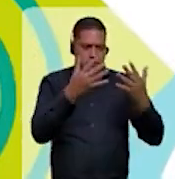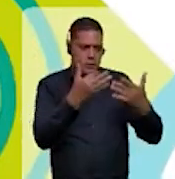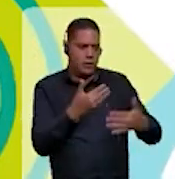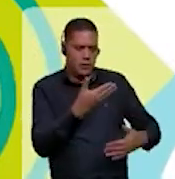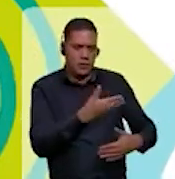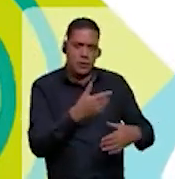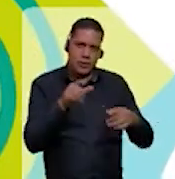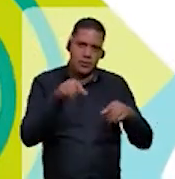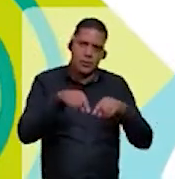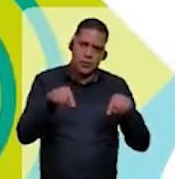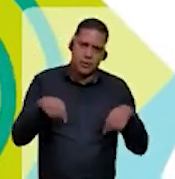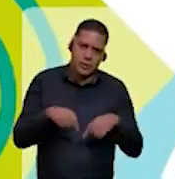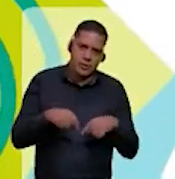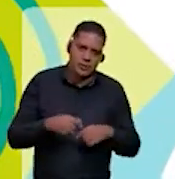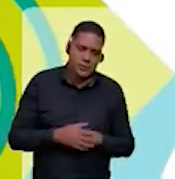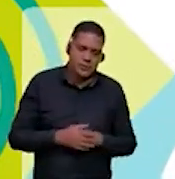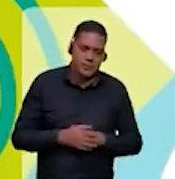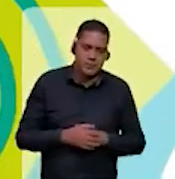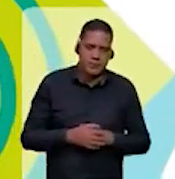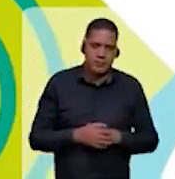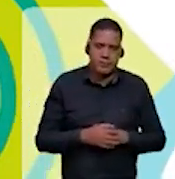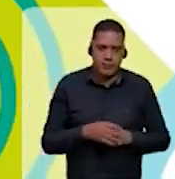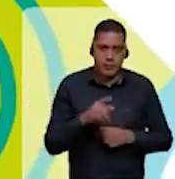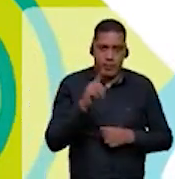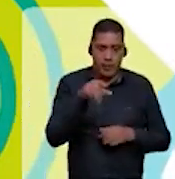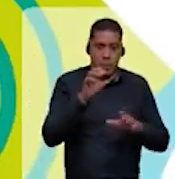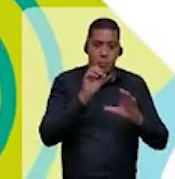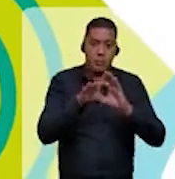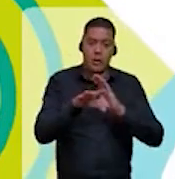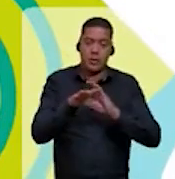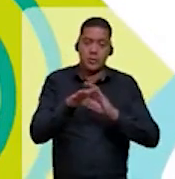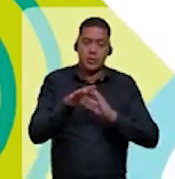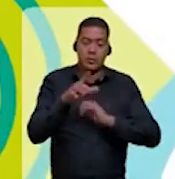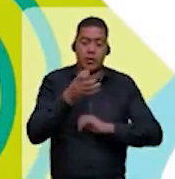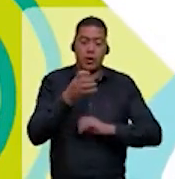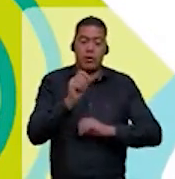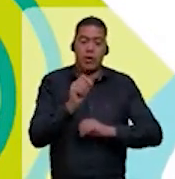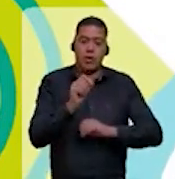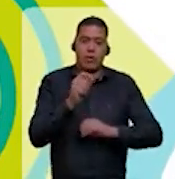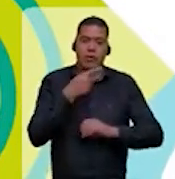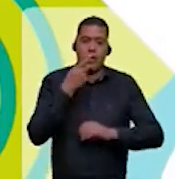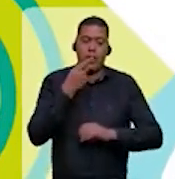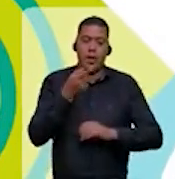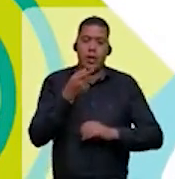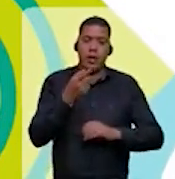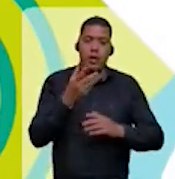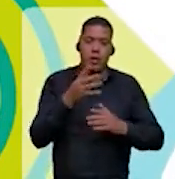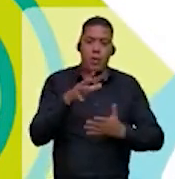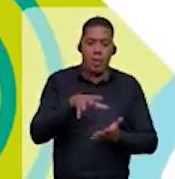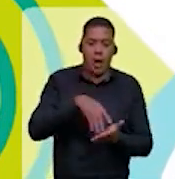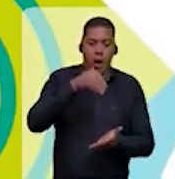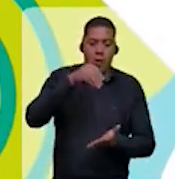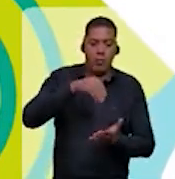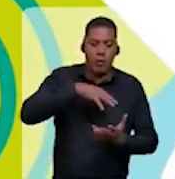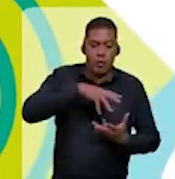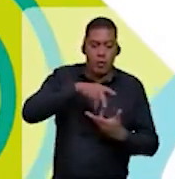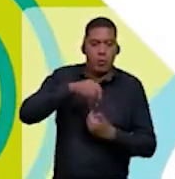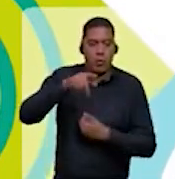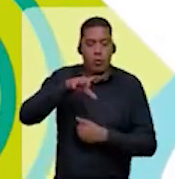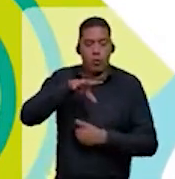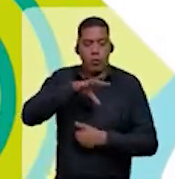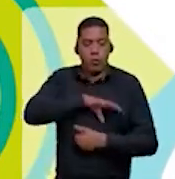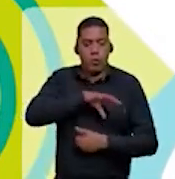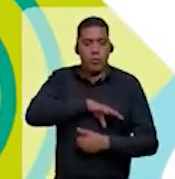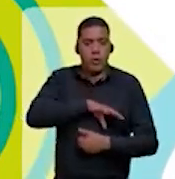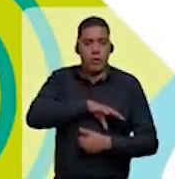na sala essa publicação procurou abordar aspectos da Alma Global em português especialmente com a sessão de